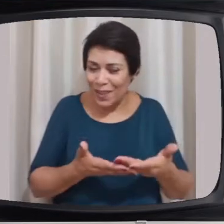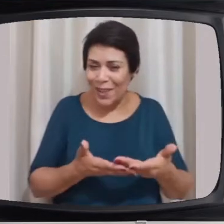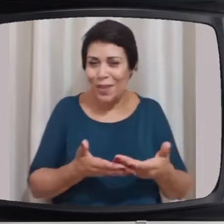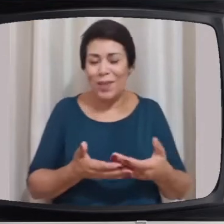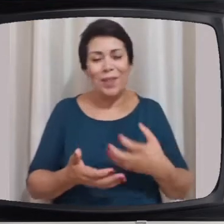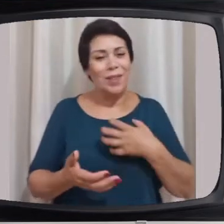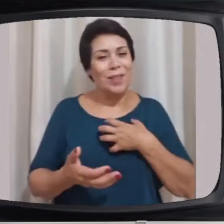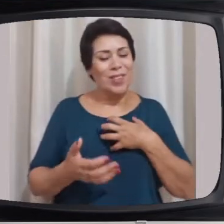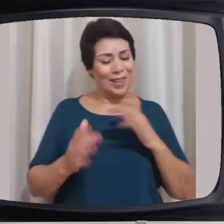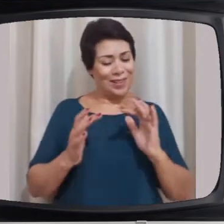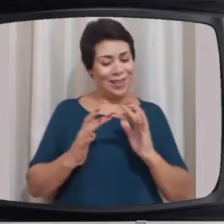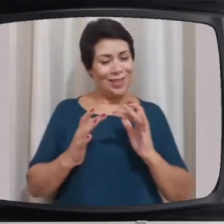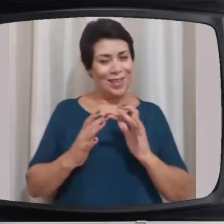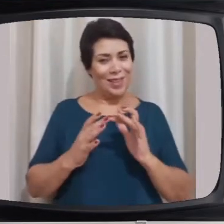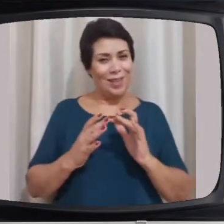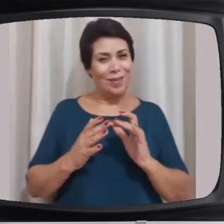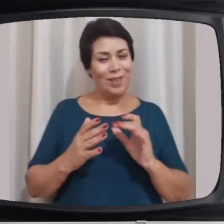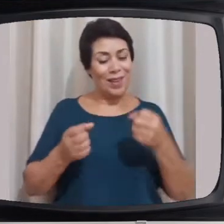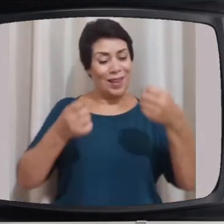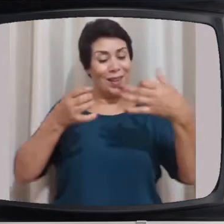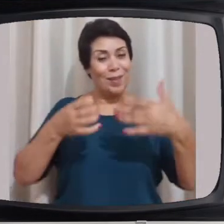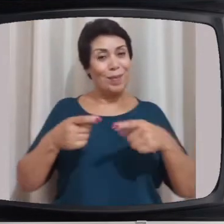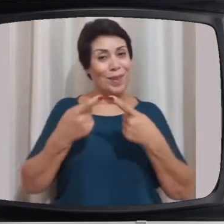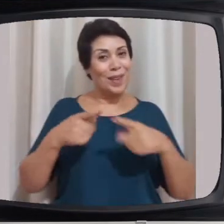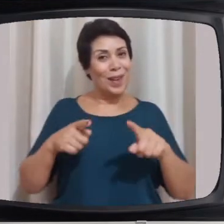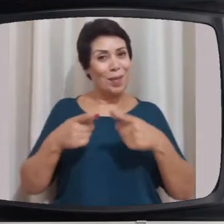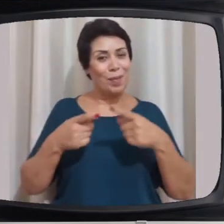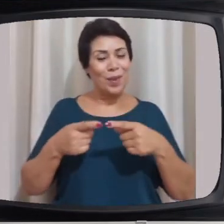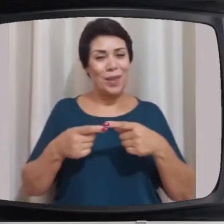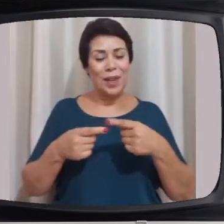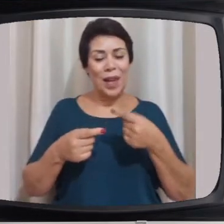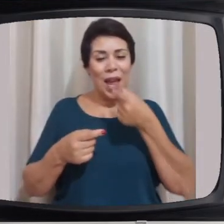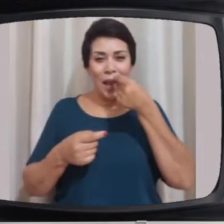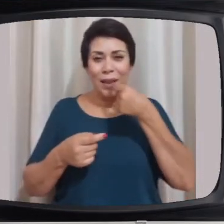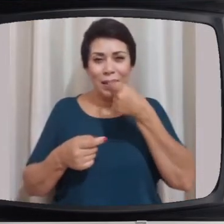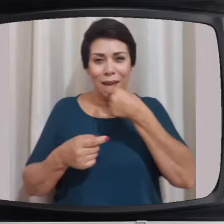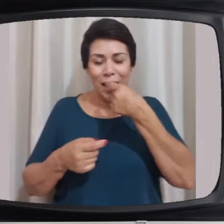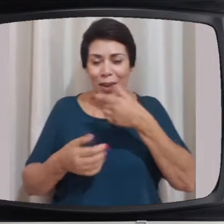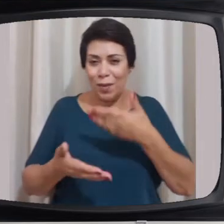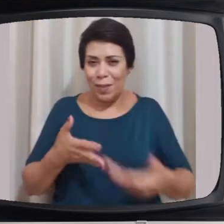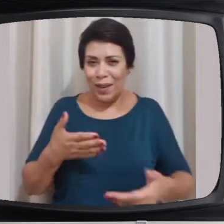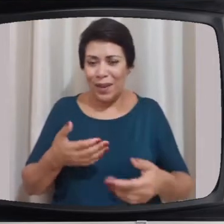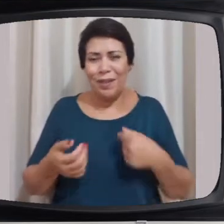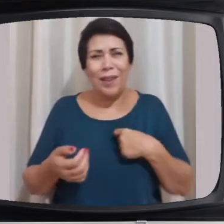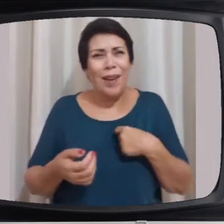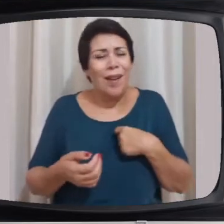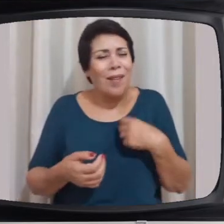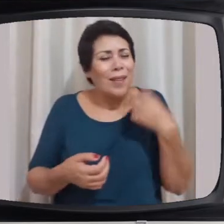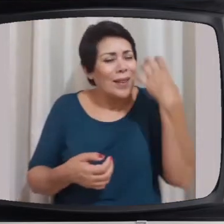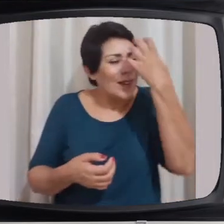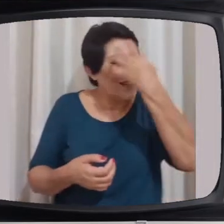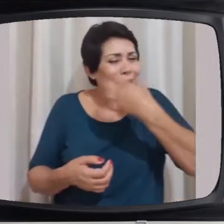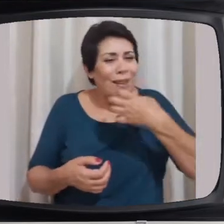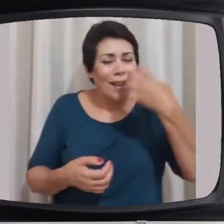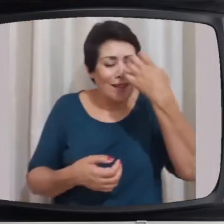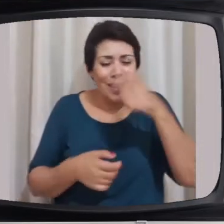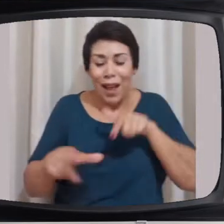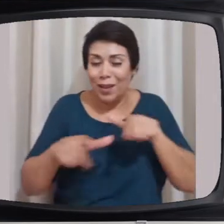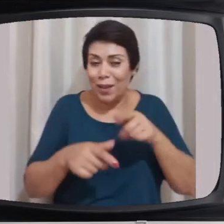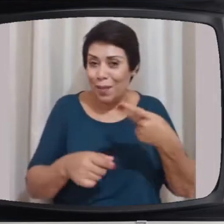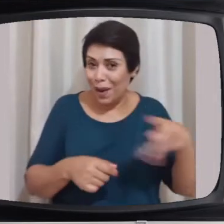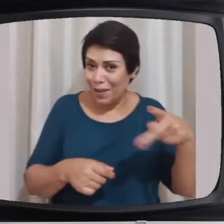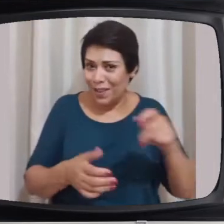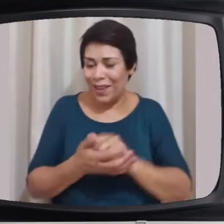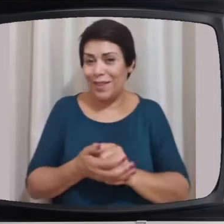um pouco mais íntima, que explicam hoje a canção Perdendo Dentes, a música que me fez ficar encantada pelo trabalho deles. Por favor,